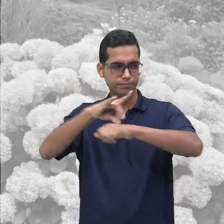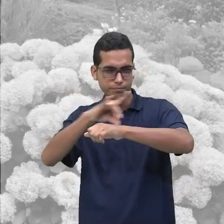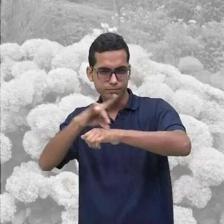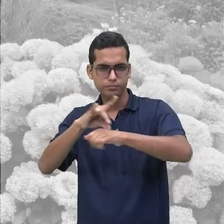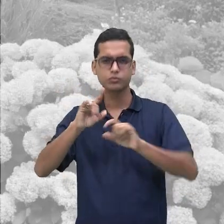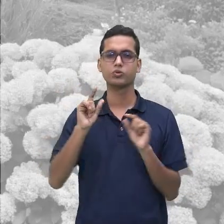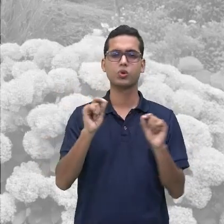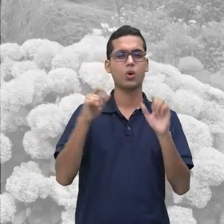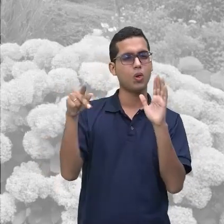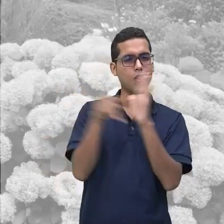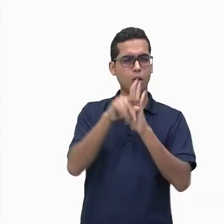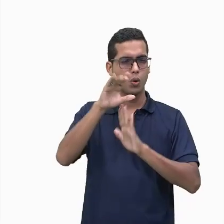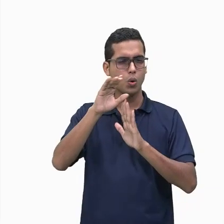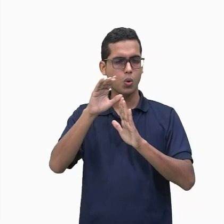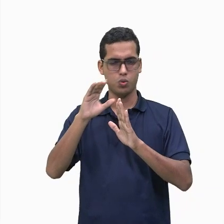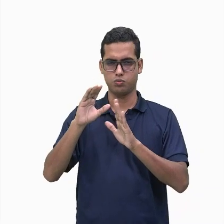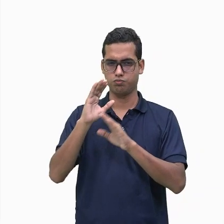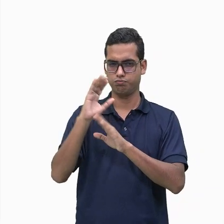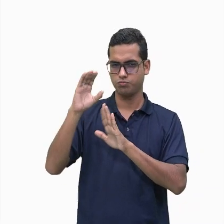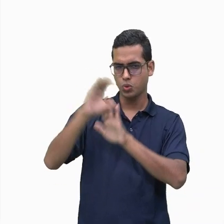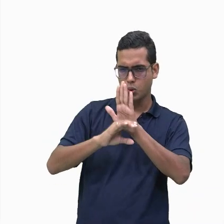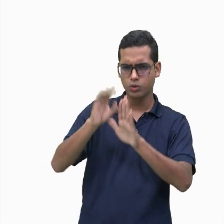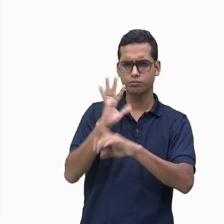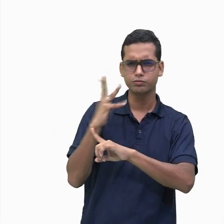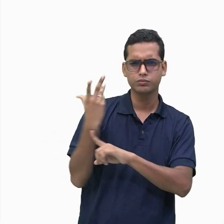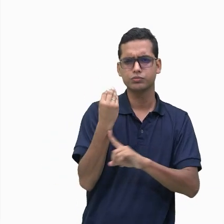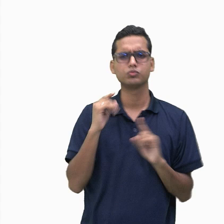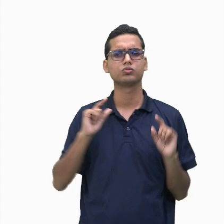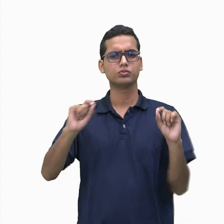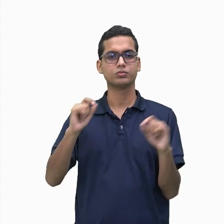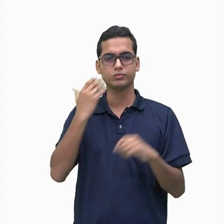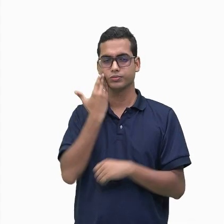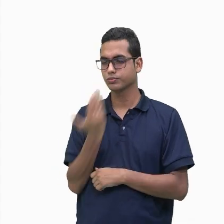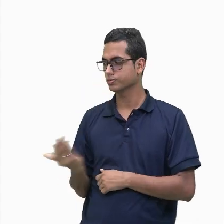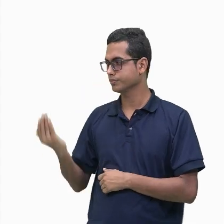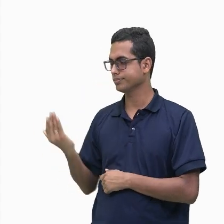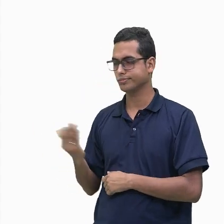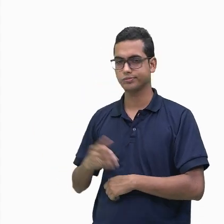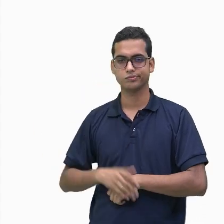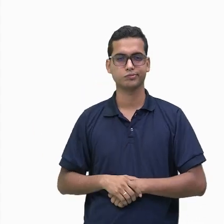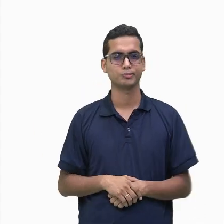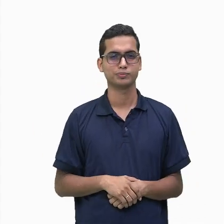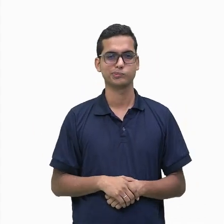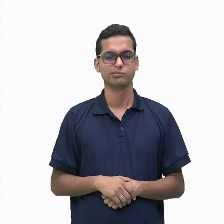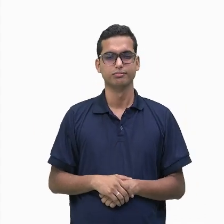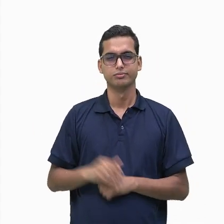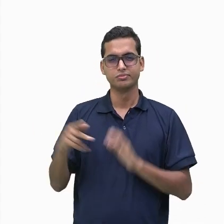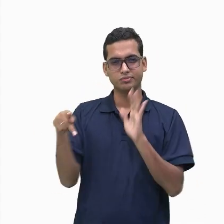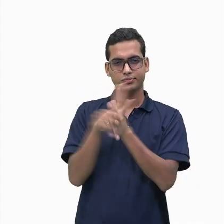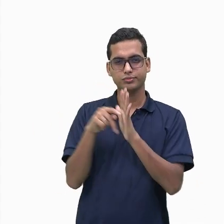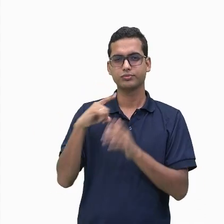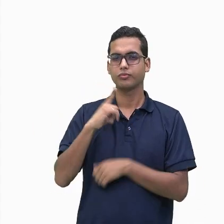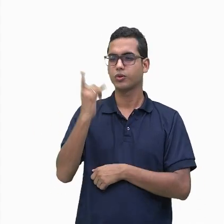dentro do conceito das artes? Vamos ver? Então, monocromia, radiação ou luz.